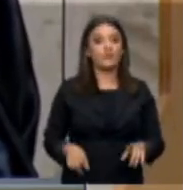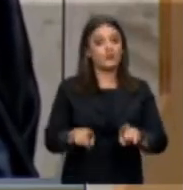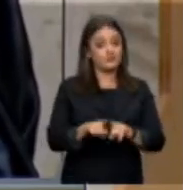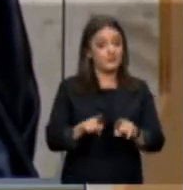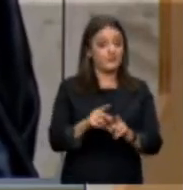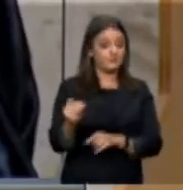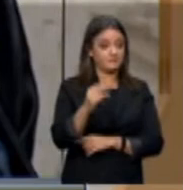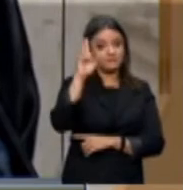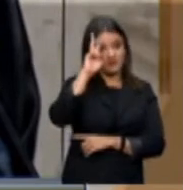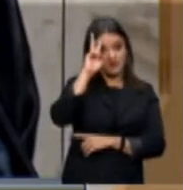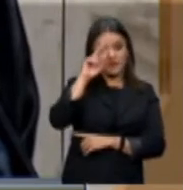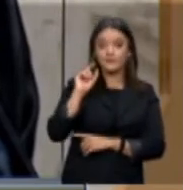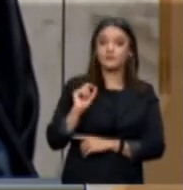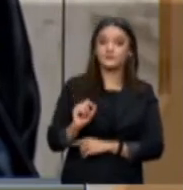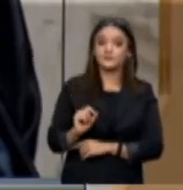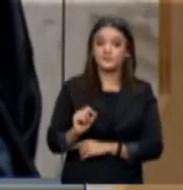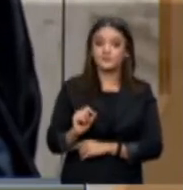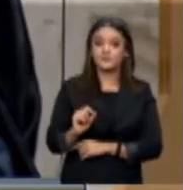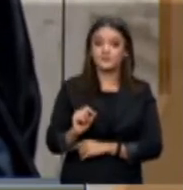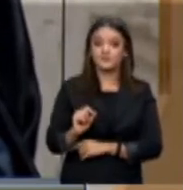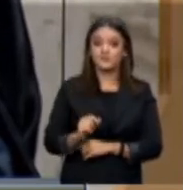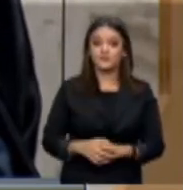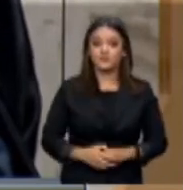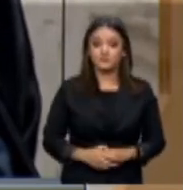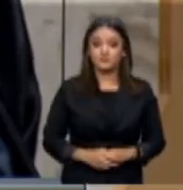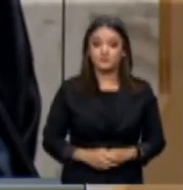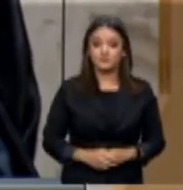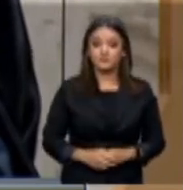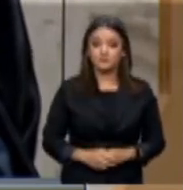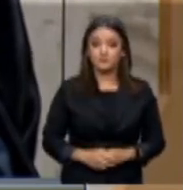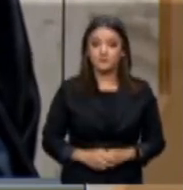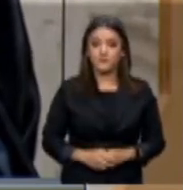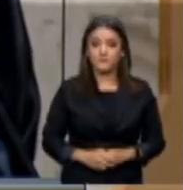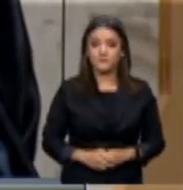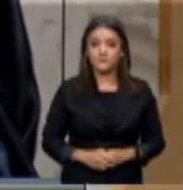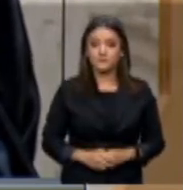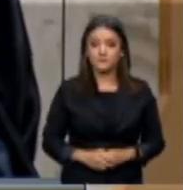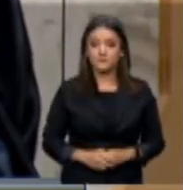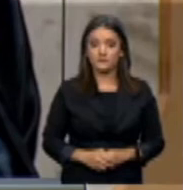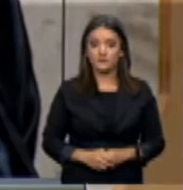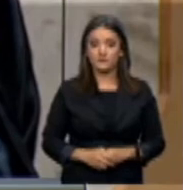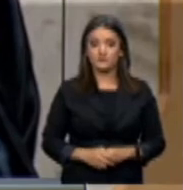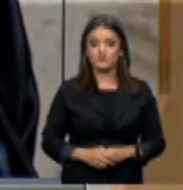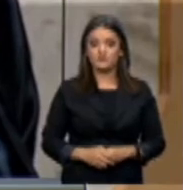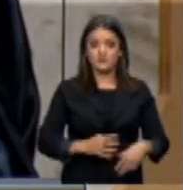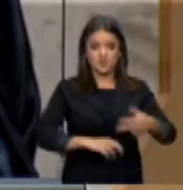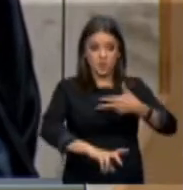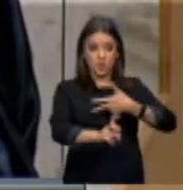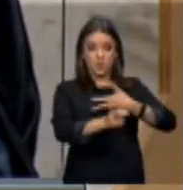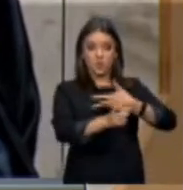lembrar que, quando o Poder Executivo transfere ao